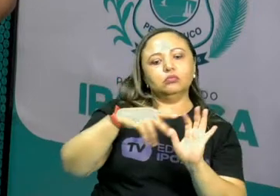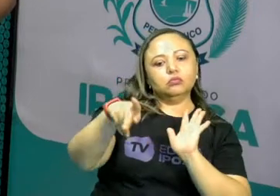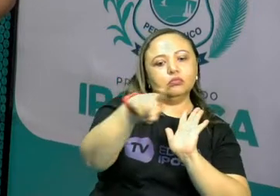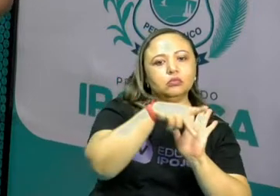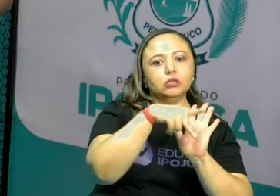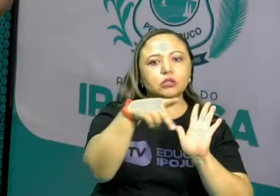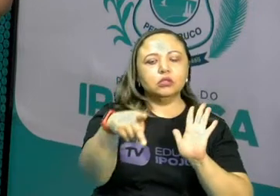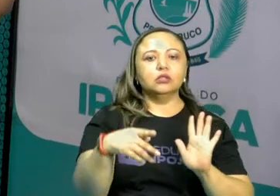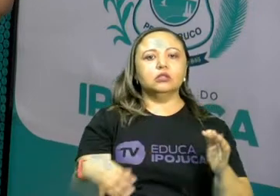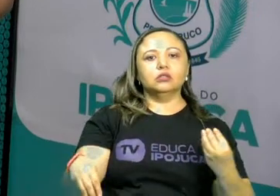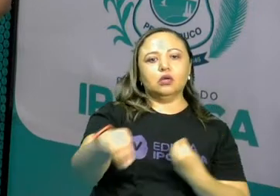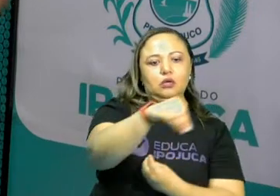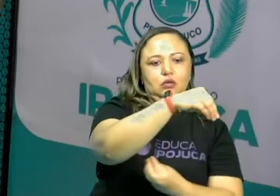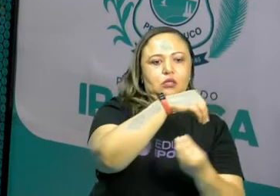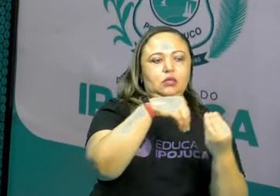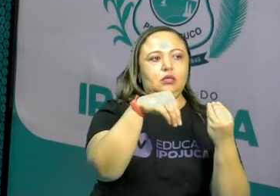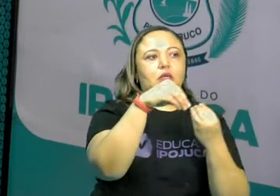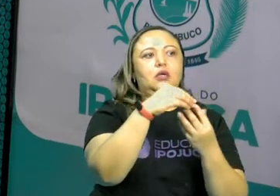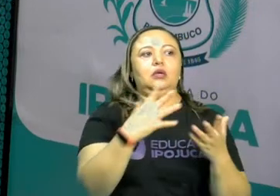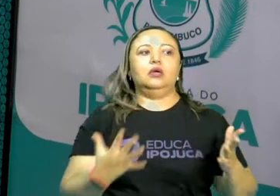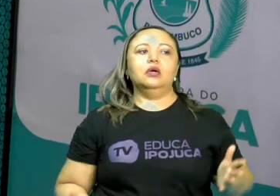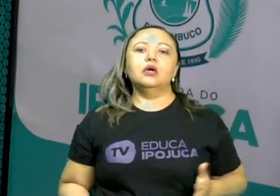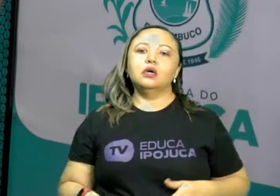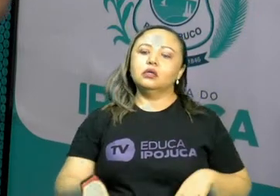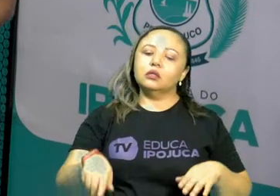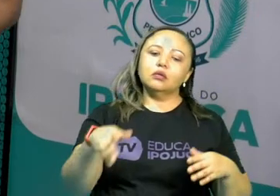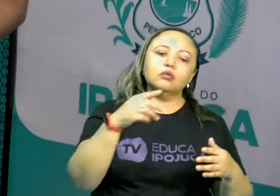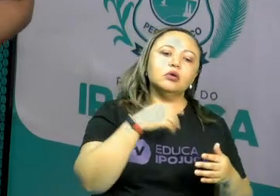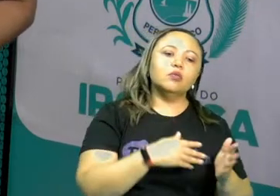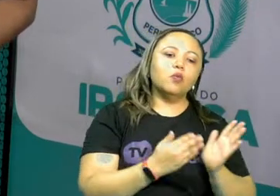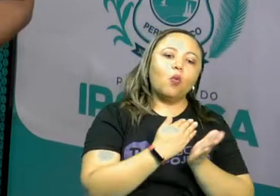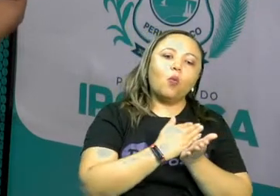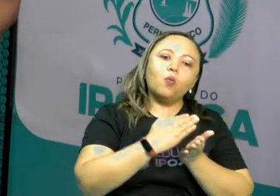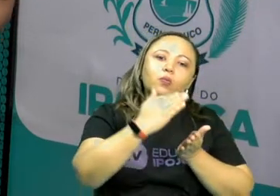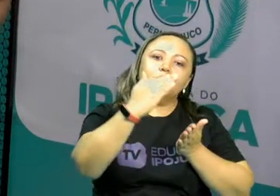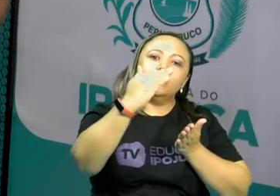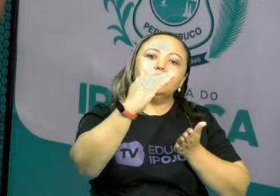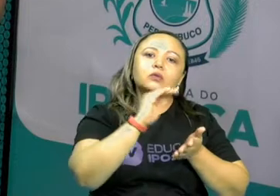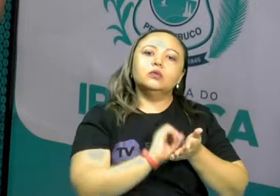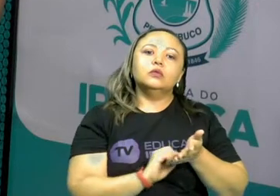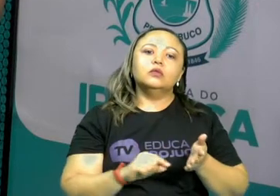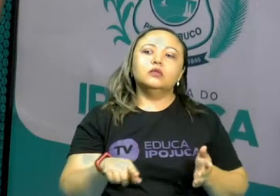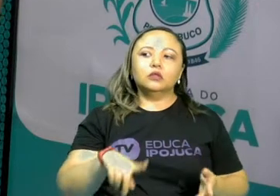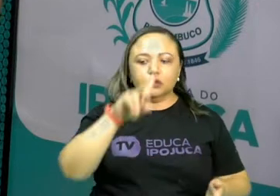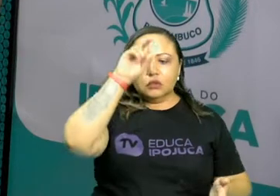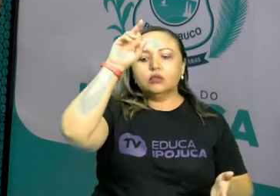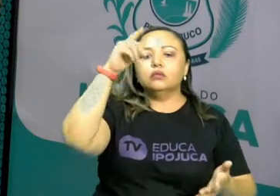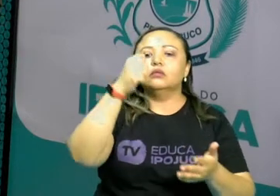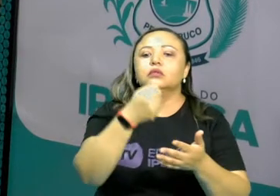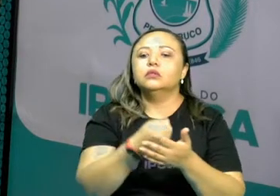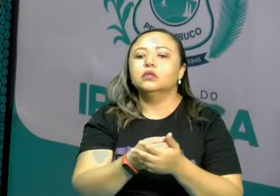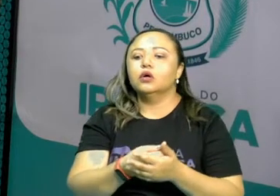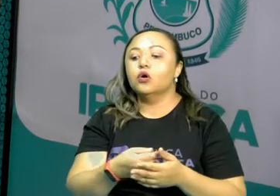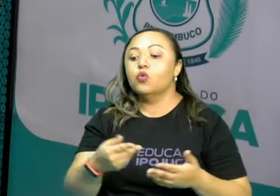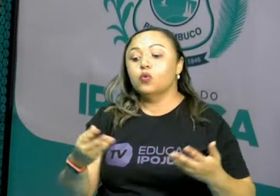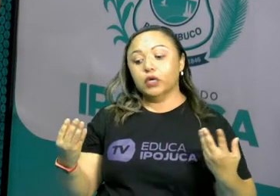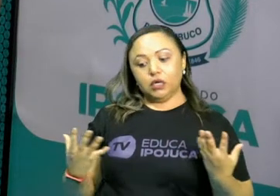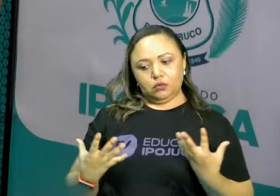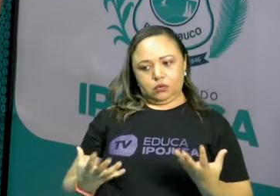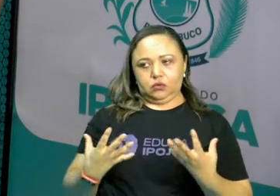mistura. E a partir daí, eu posso então determinar que tipo de mistura eu estou